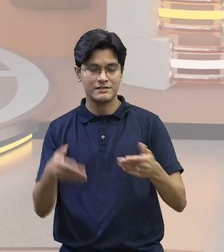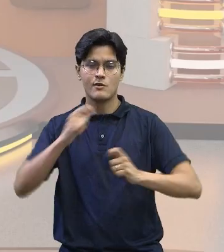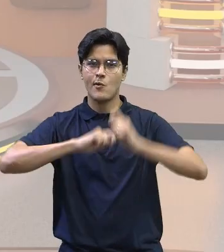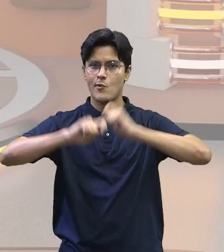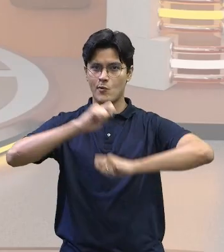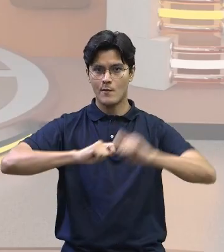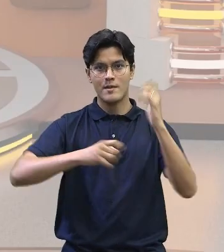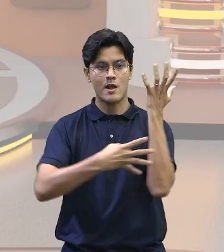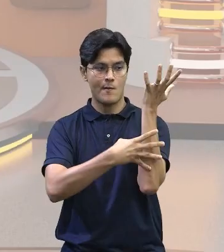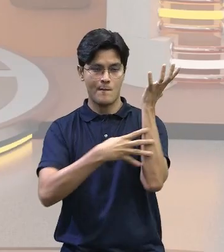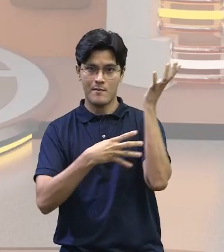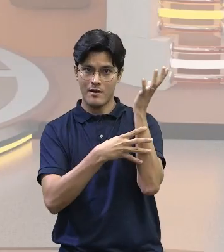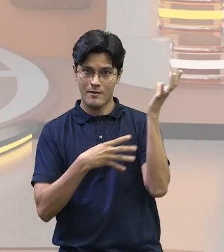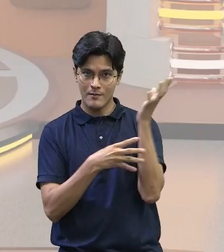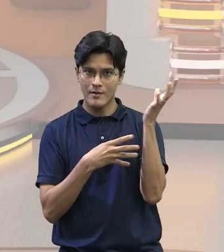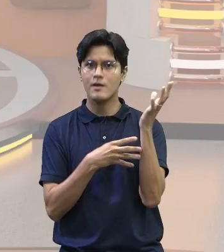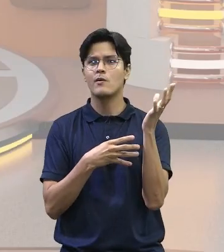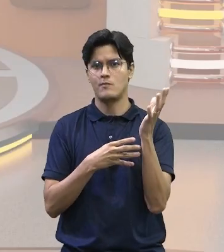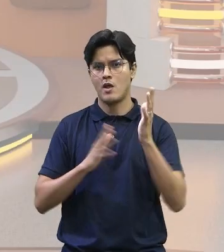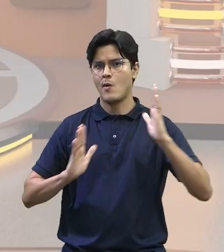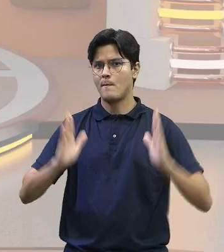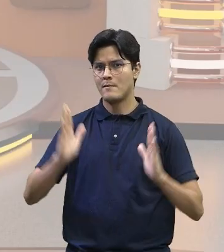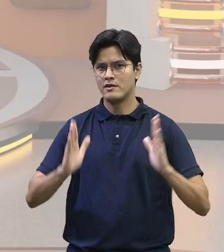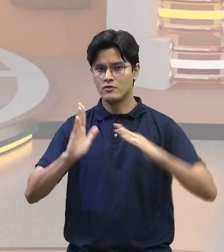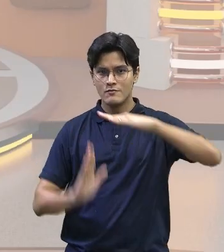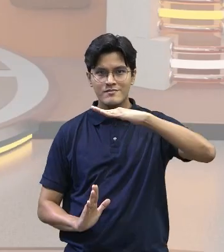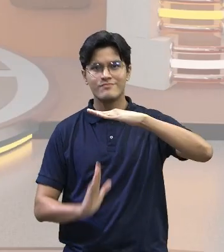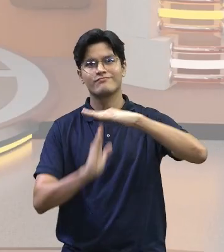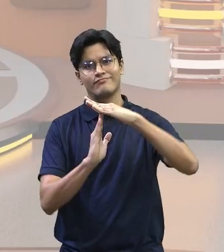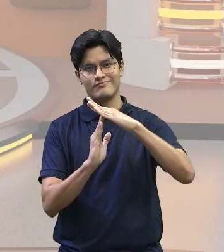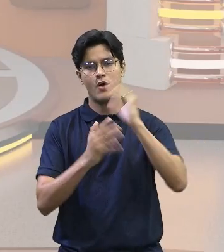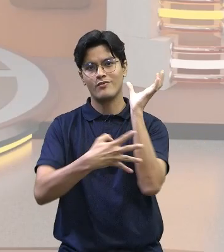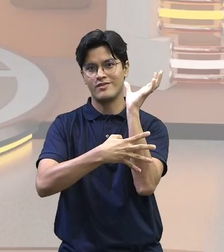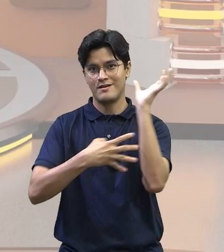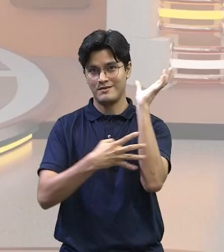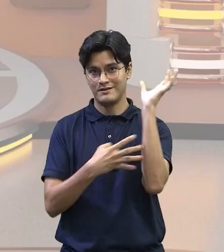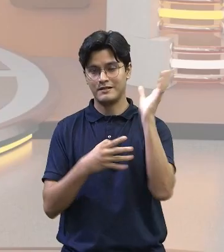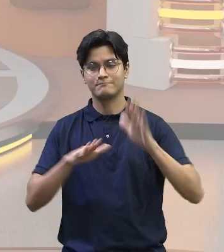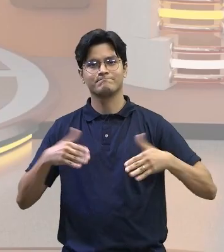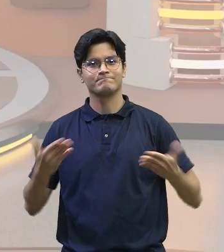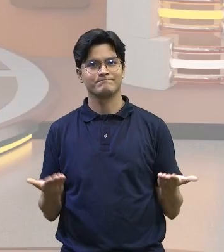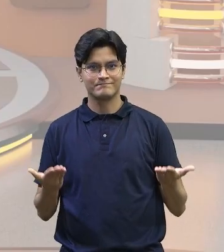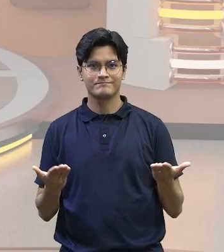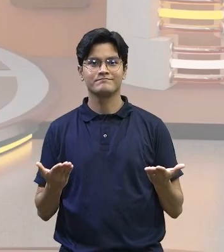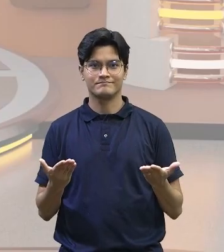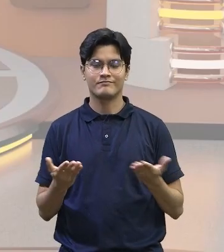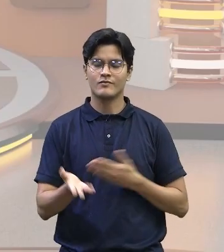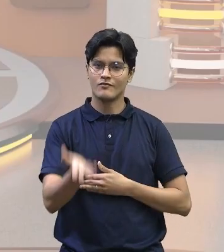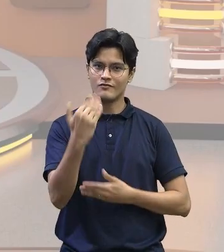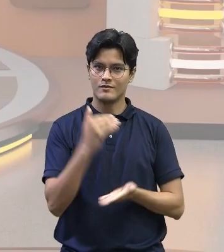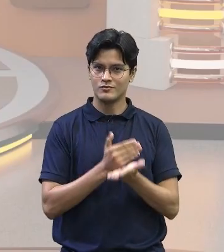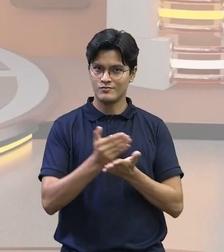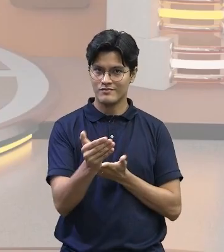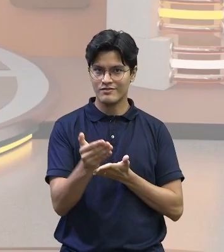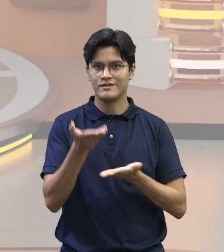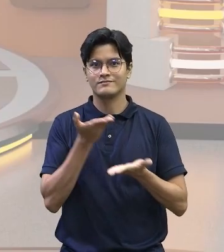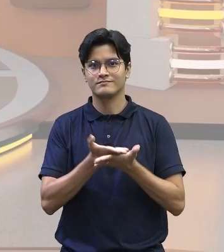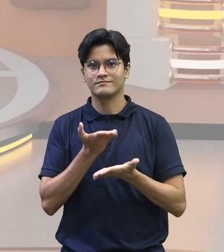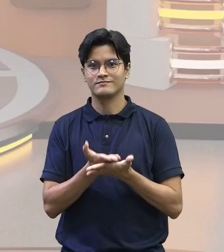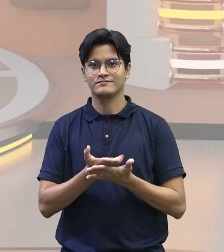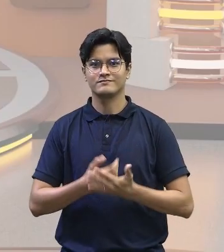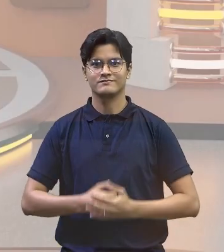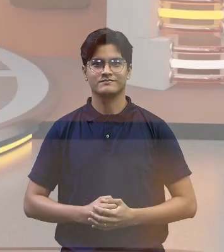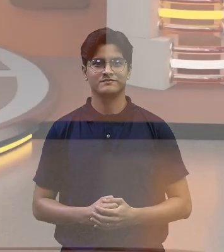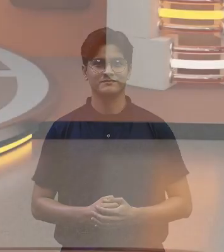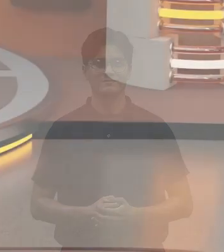o boom da borracha, o Fausto amazônico. Então, galerinha, sem mais conversas, sem mais delongas, vamos à